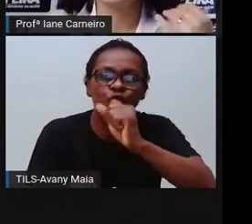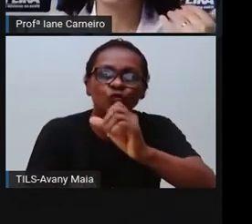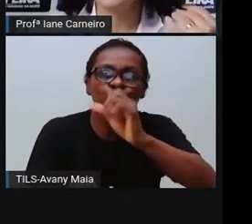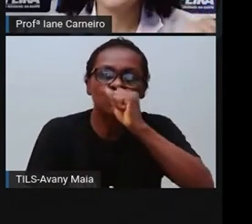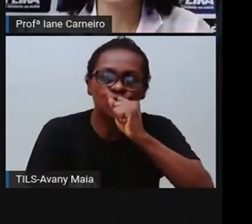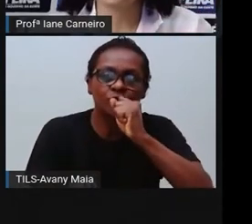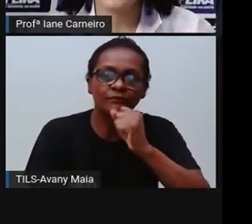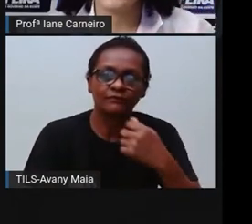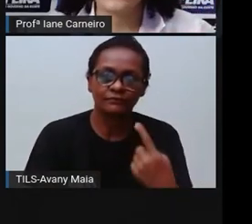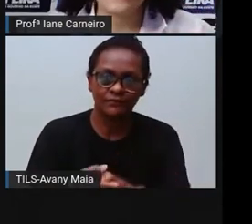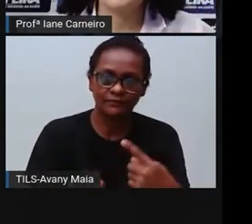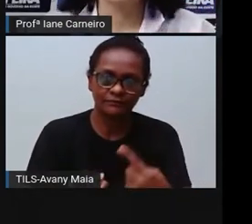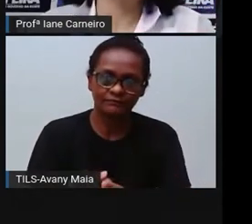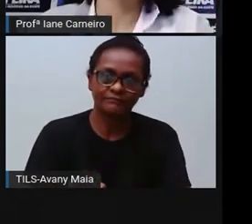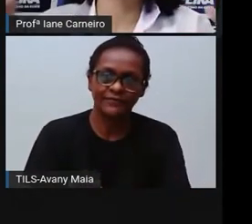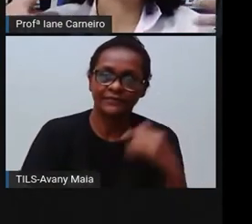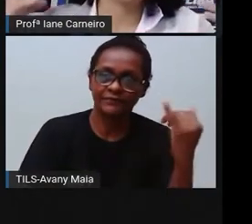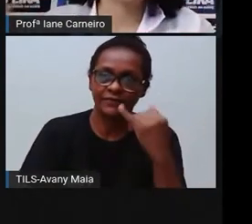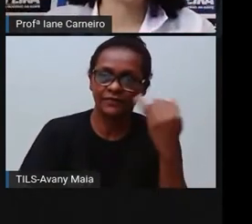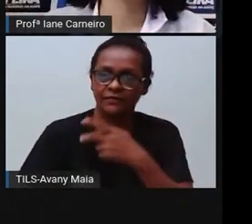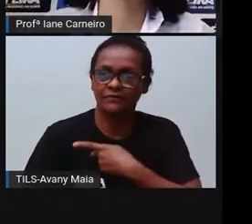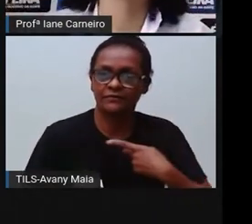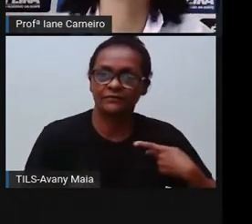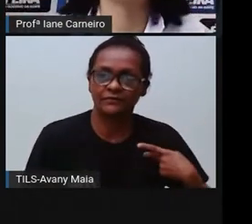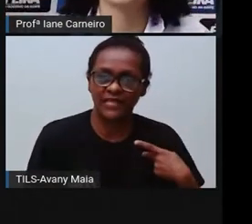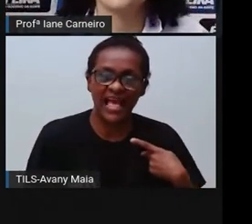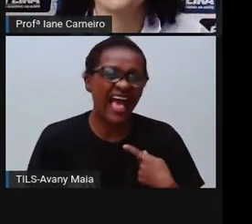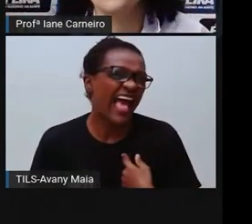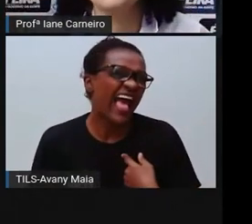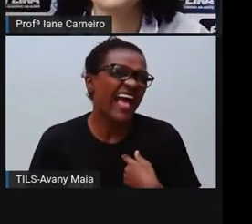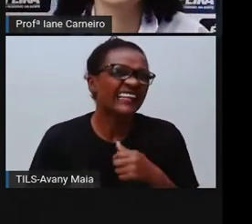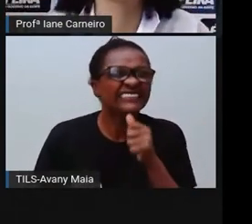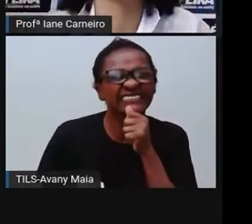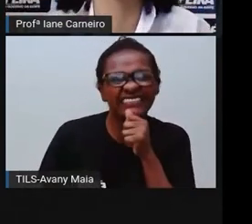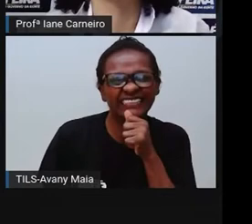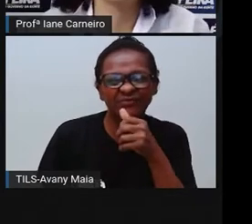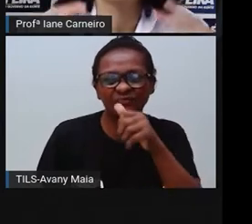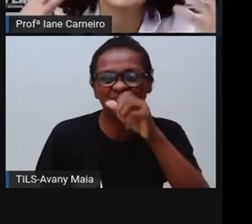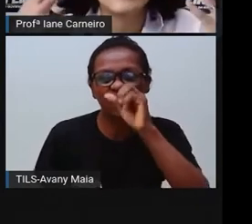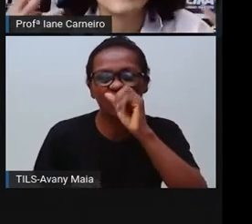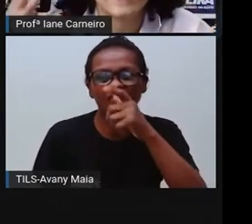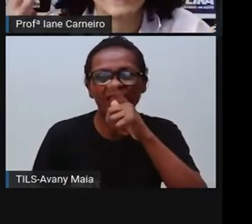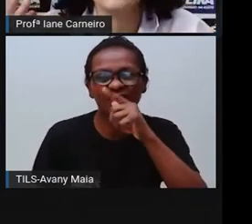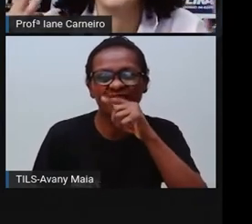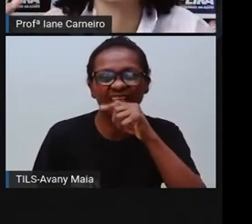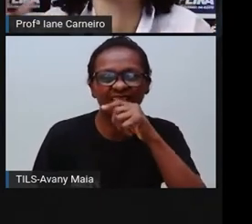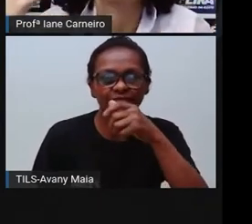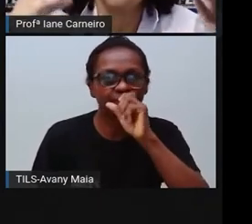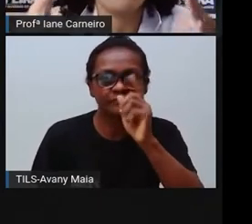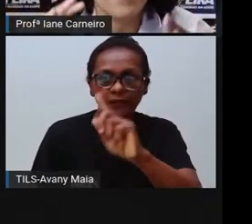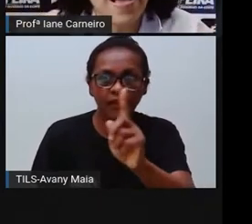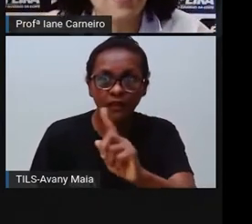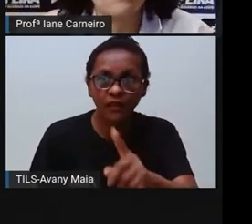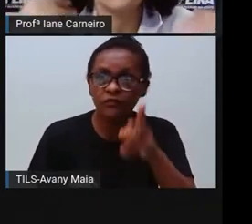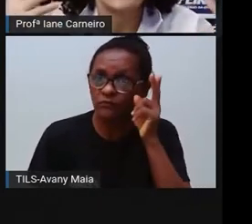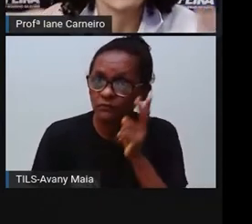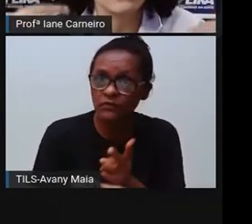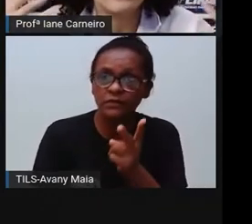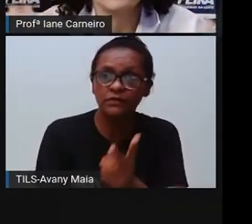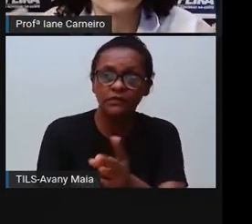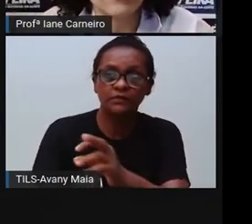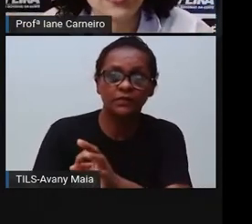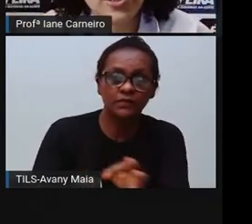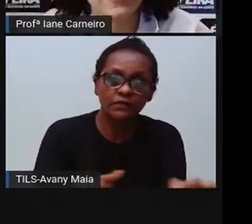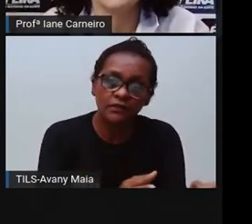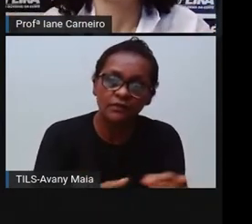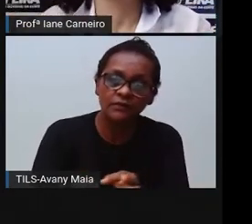Então, você não tem que esperar chegar aquela sede de você, ah, eu tô como se estivesse num deserto, não. Você tem que beber água várias